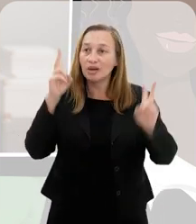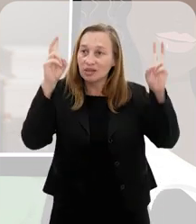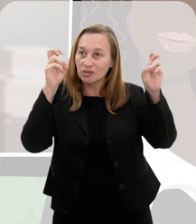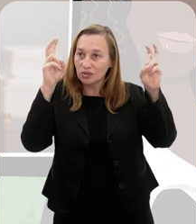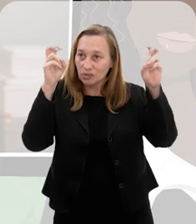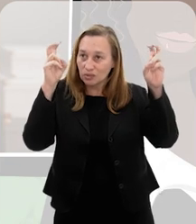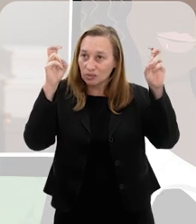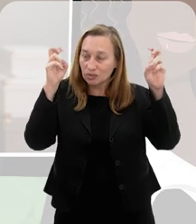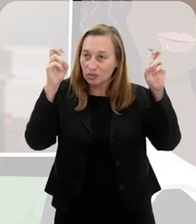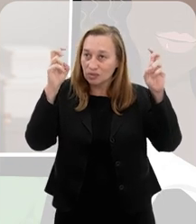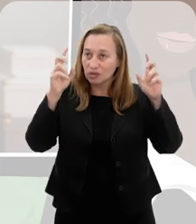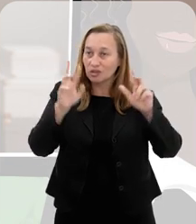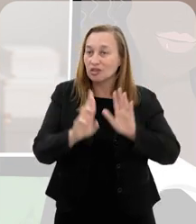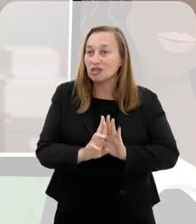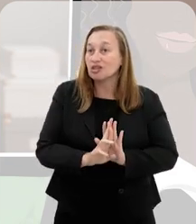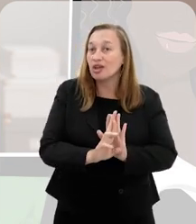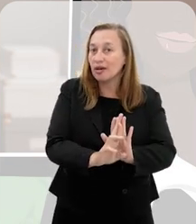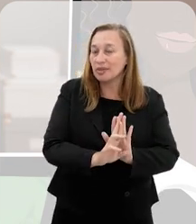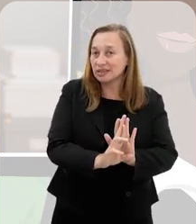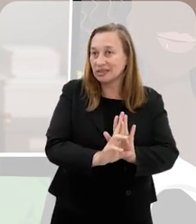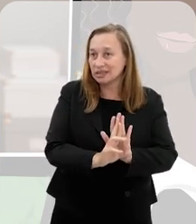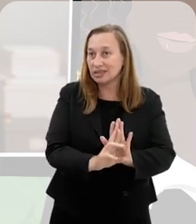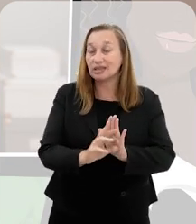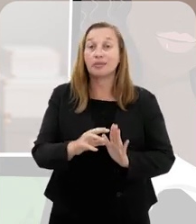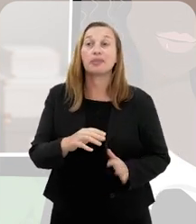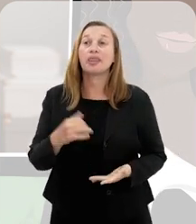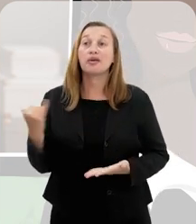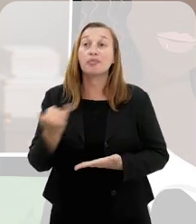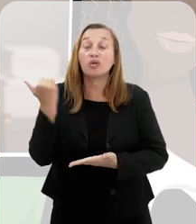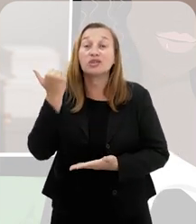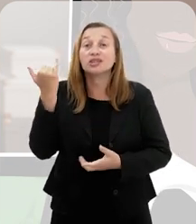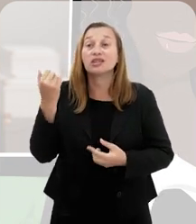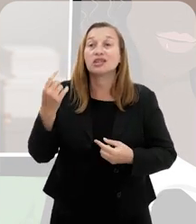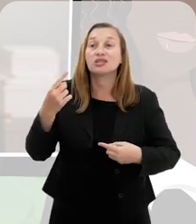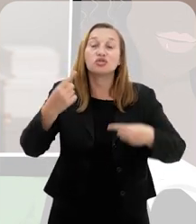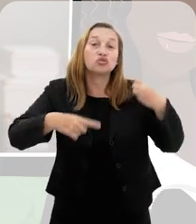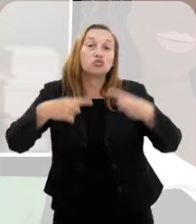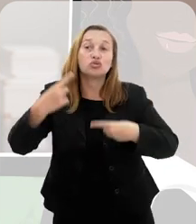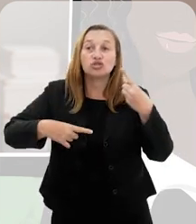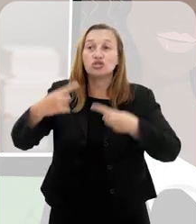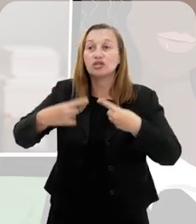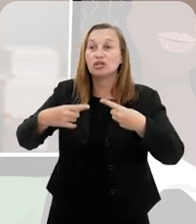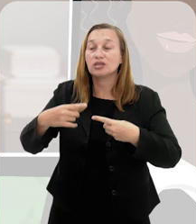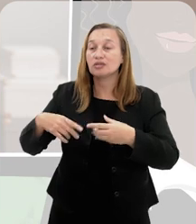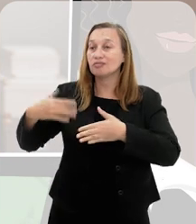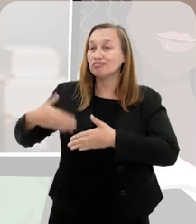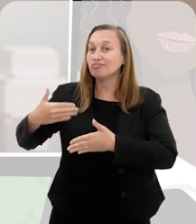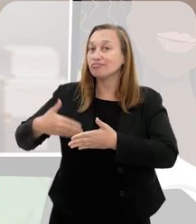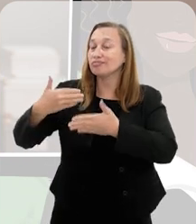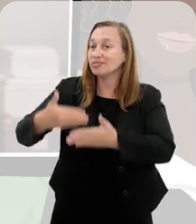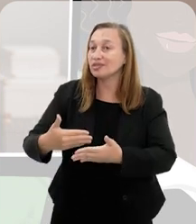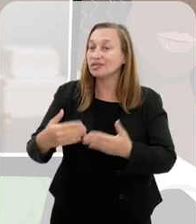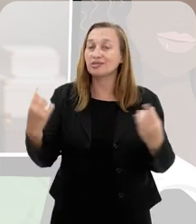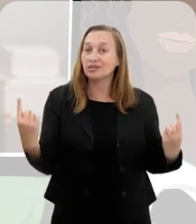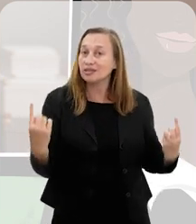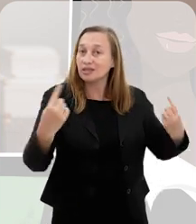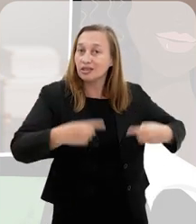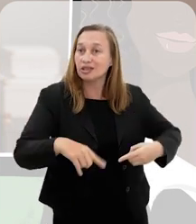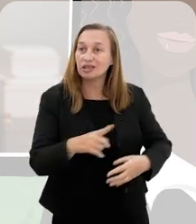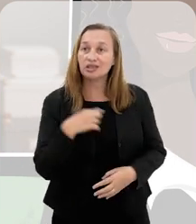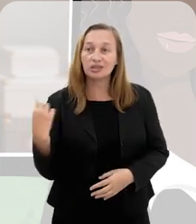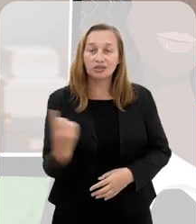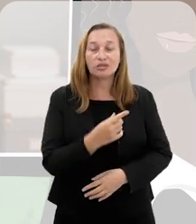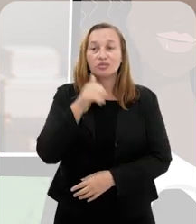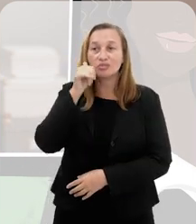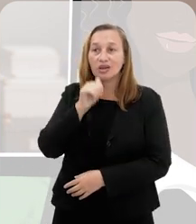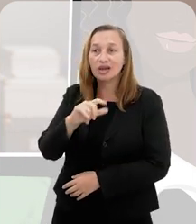sobre questões de gênero e representatividade. É crucial debatermos, questionarmos os avanços e os